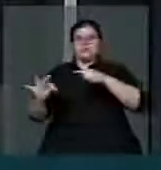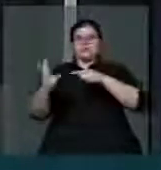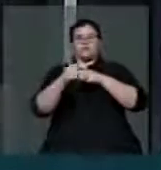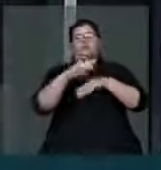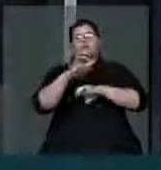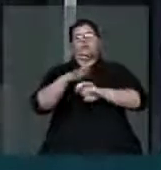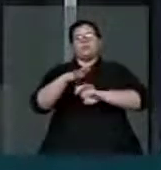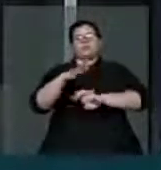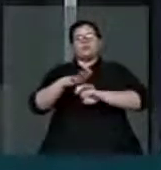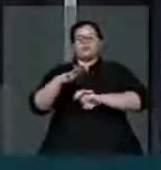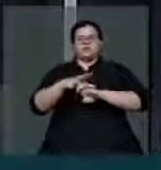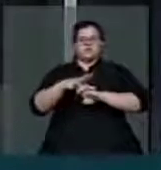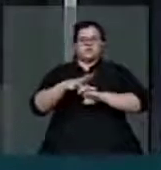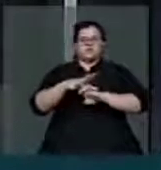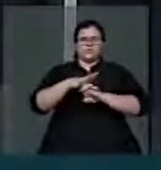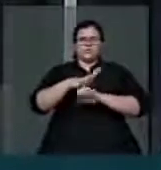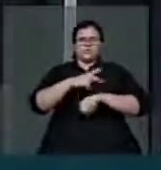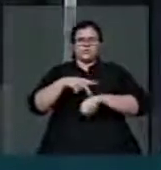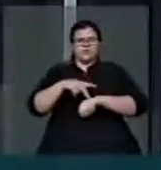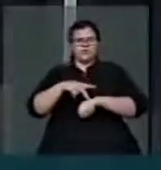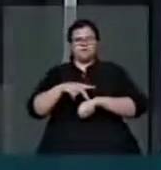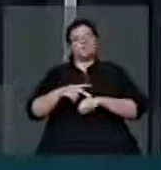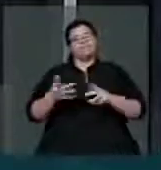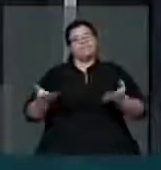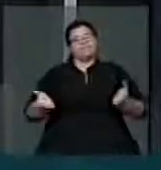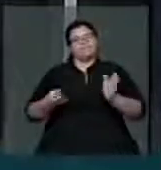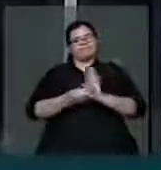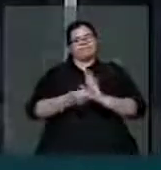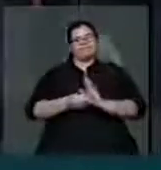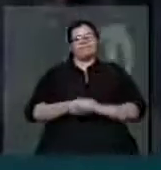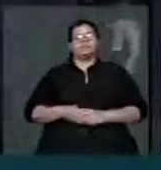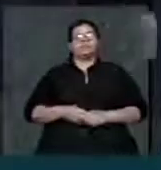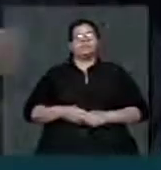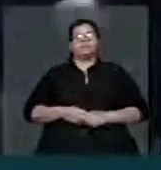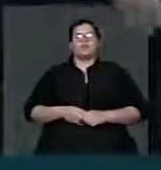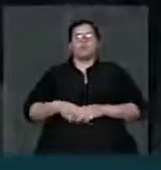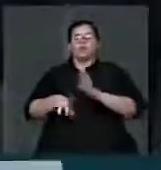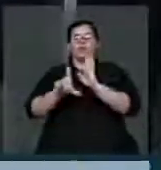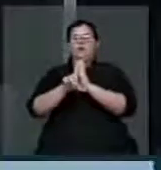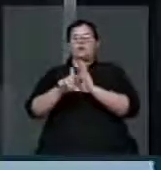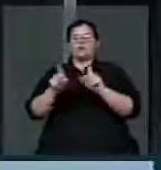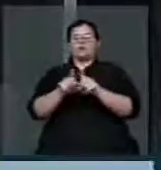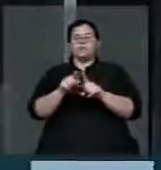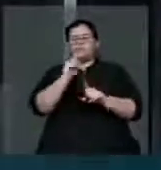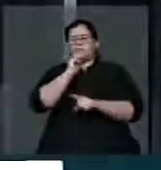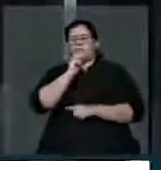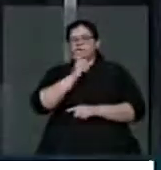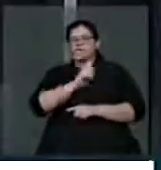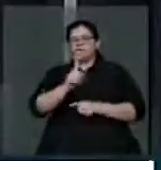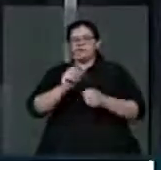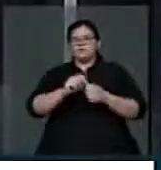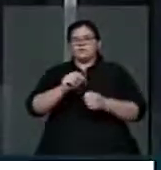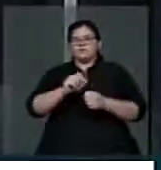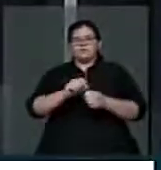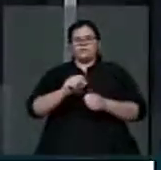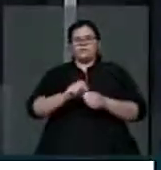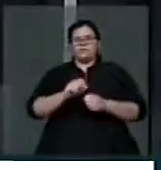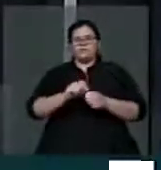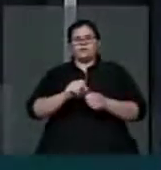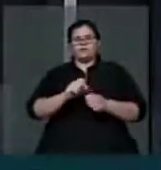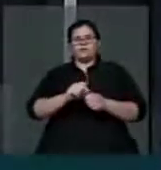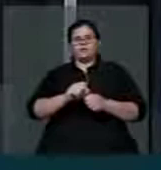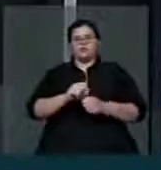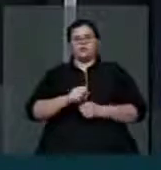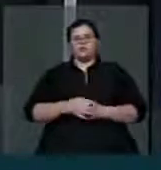E também não foi feita a lei para regionalizar a produção cultural,